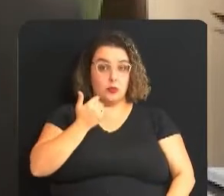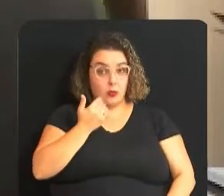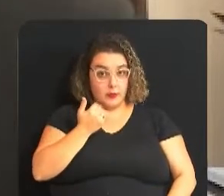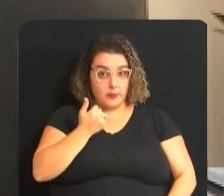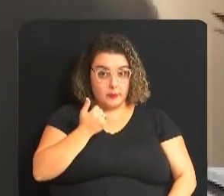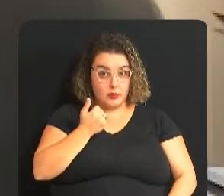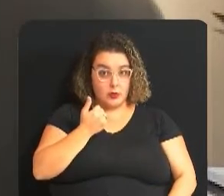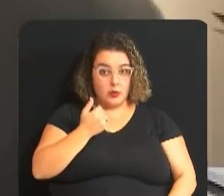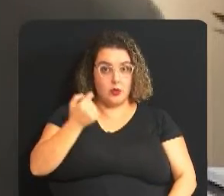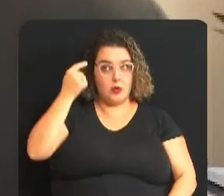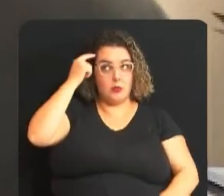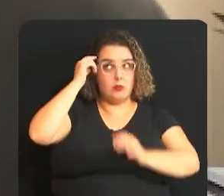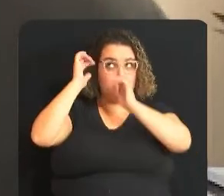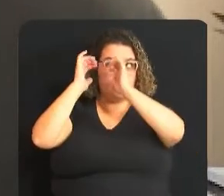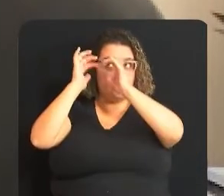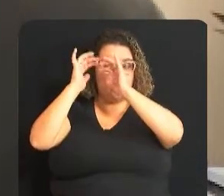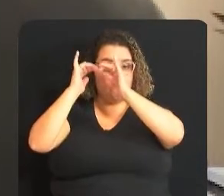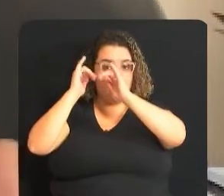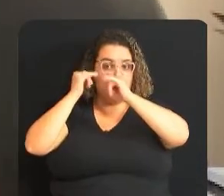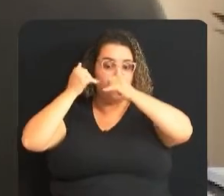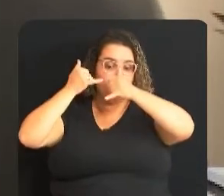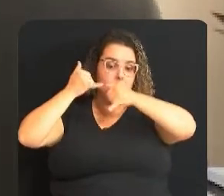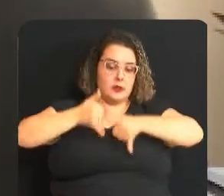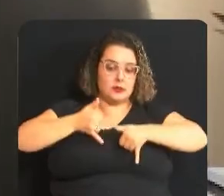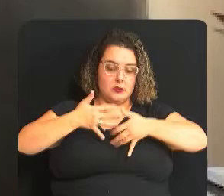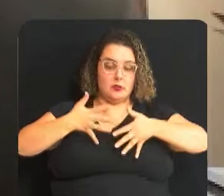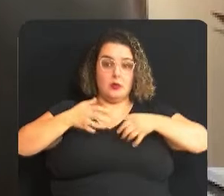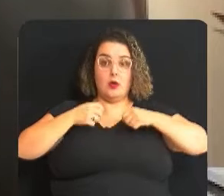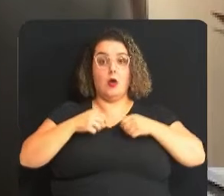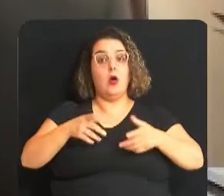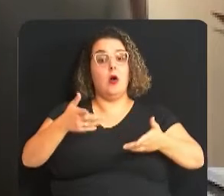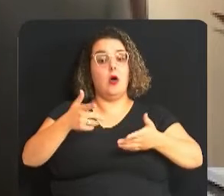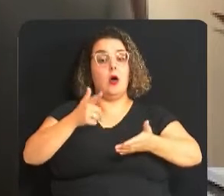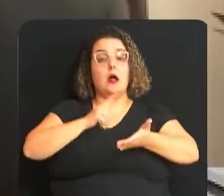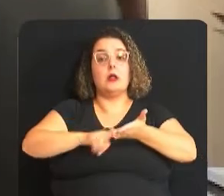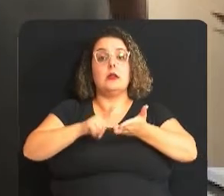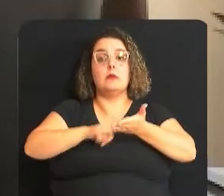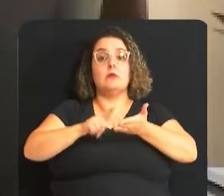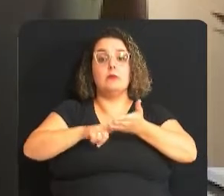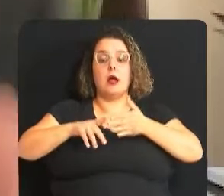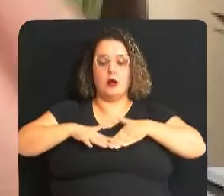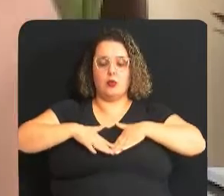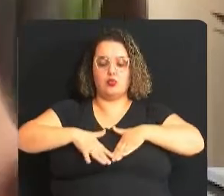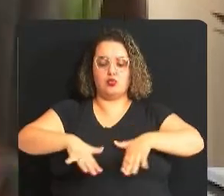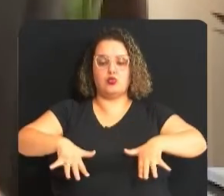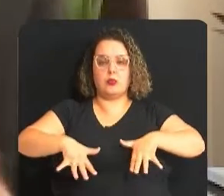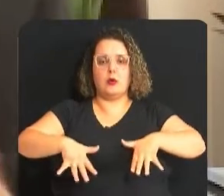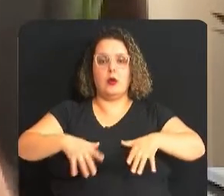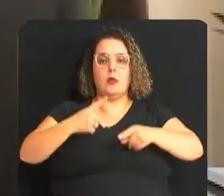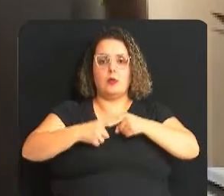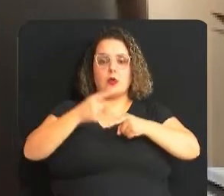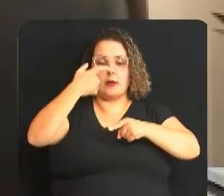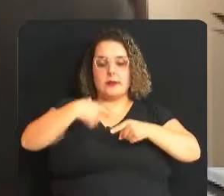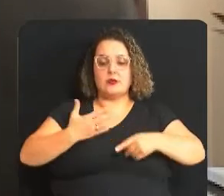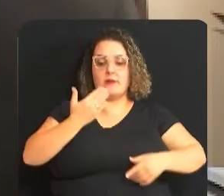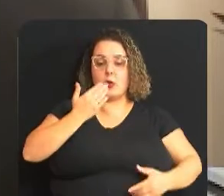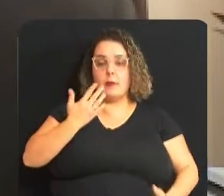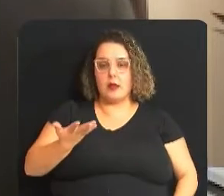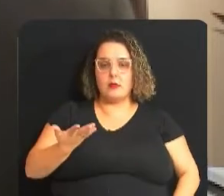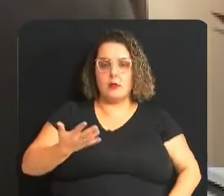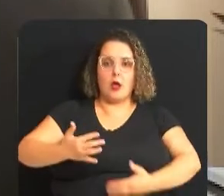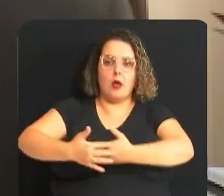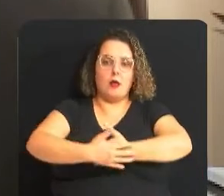o cérebro avisa o intestino, está na hora de desocupar espaço. Então, o bebê, quando come, ele